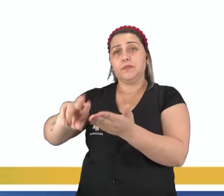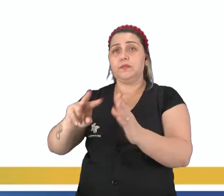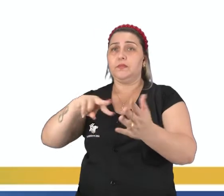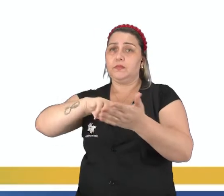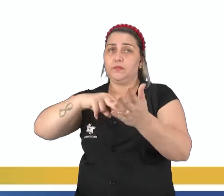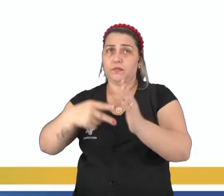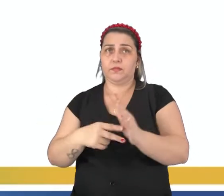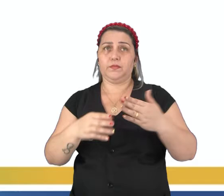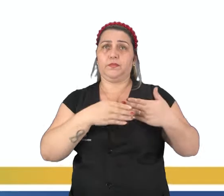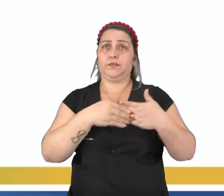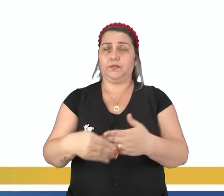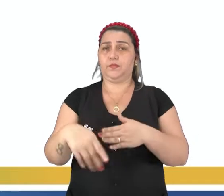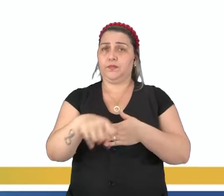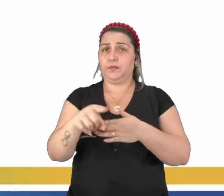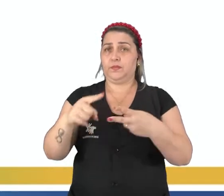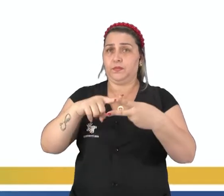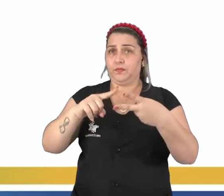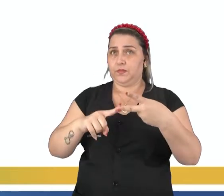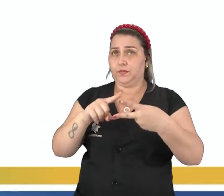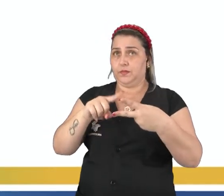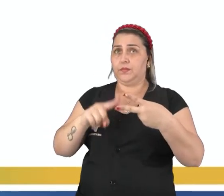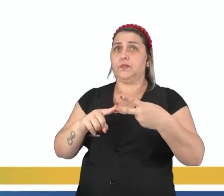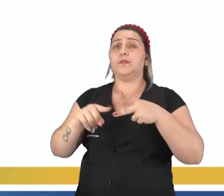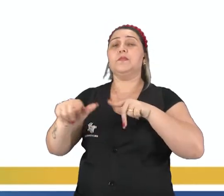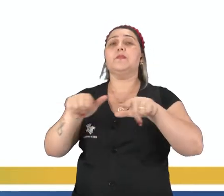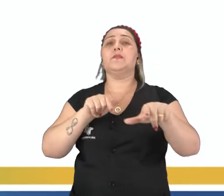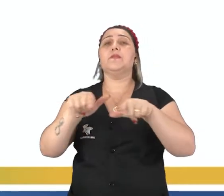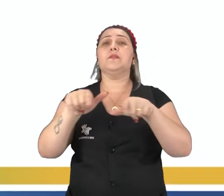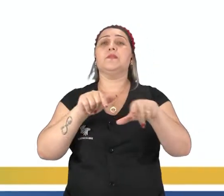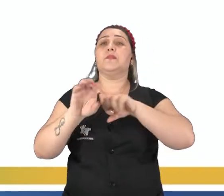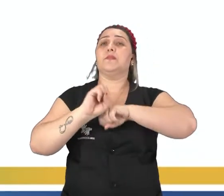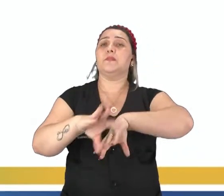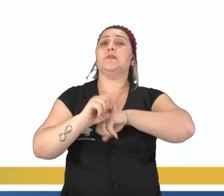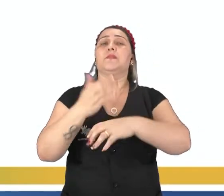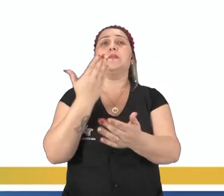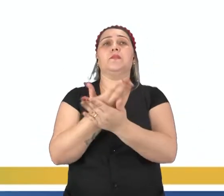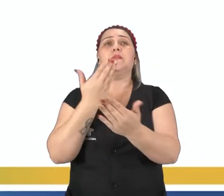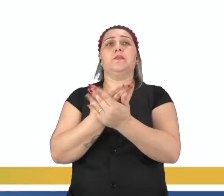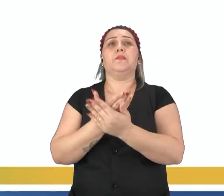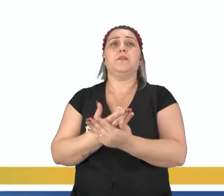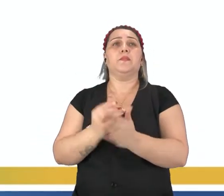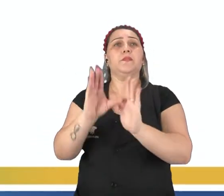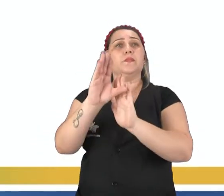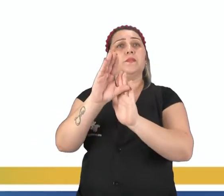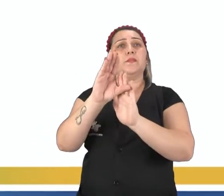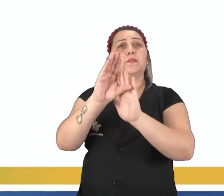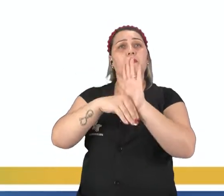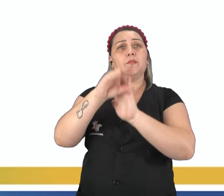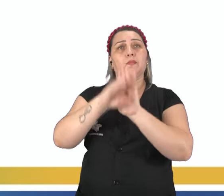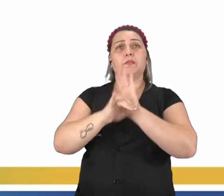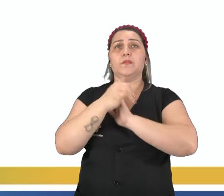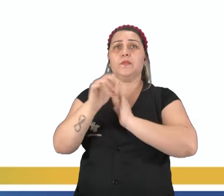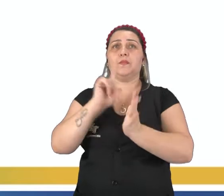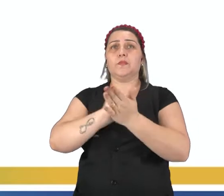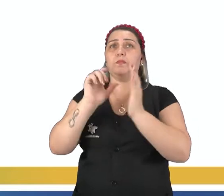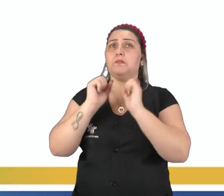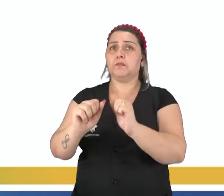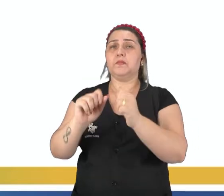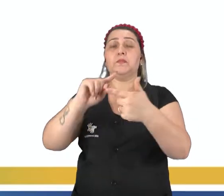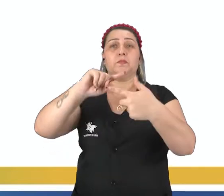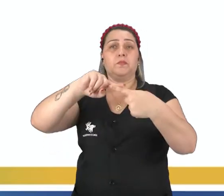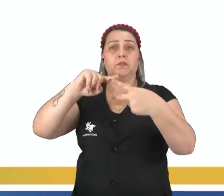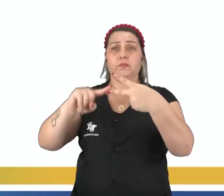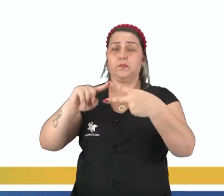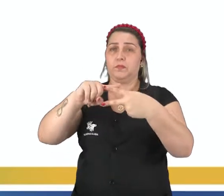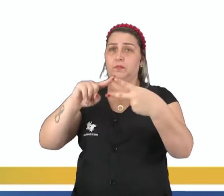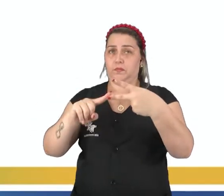significados, tá? Eu trouxe aqui para vocês dois, né, que nós vamos trabalhar ao longo da aula, tá? Então acompanhe comigo. O conceito de energia limpa pode ser